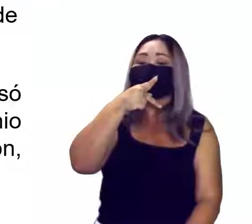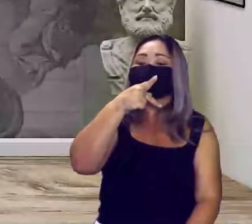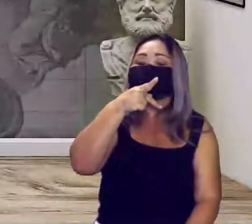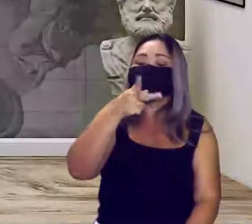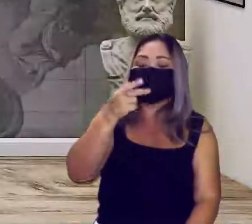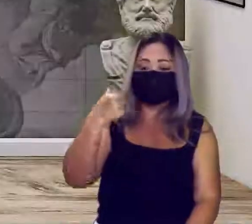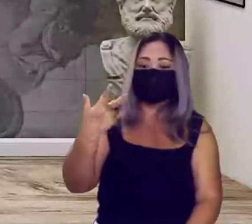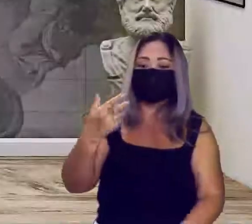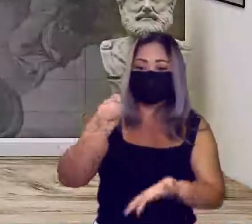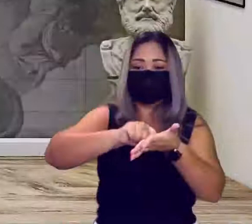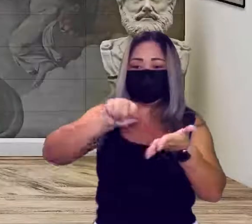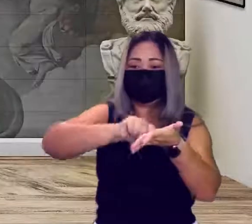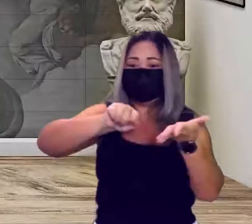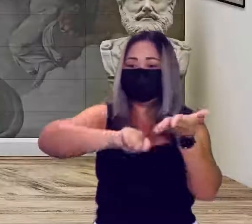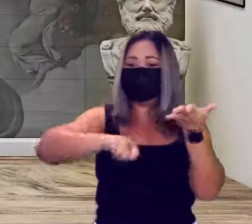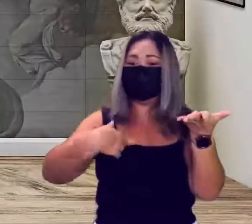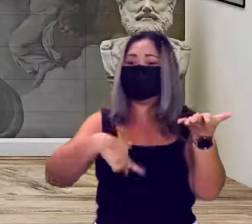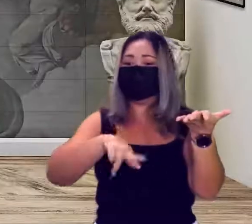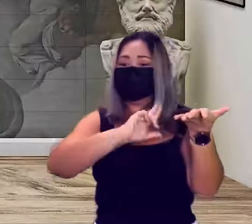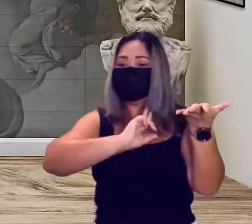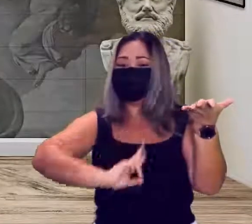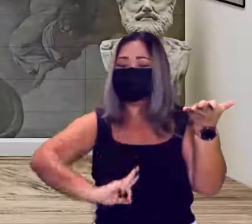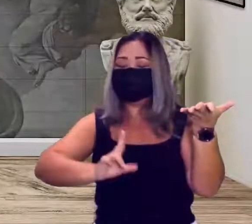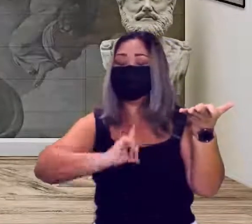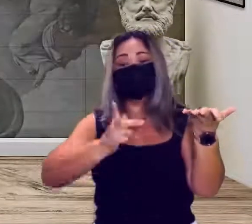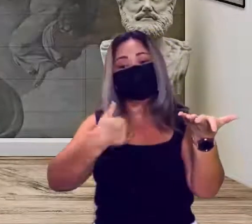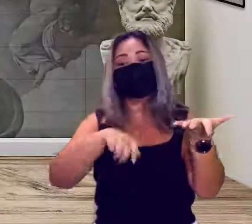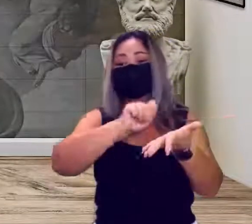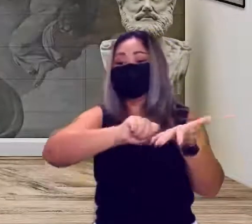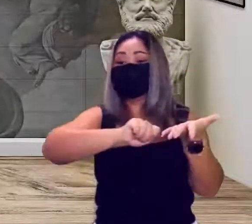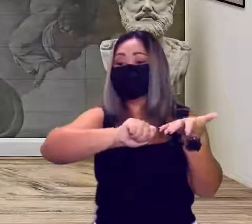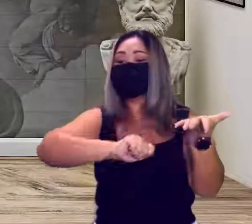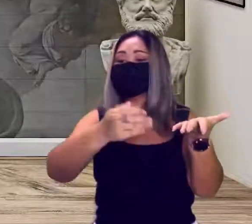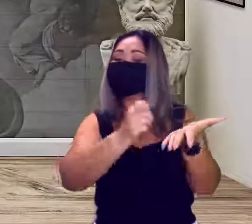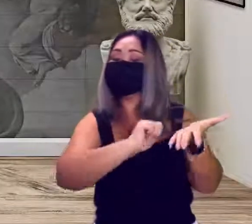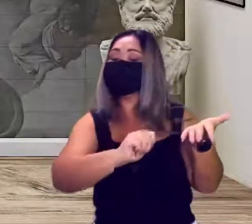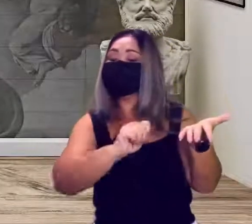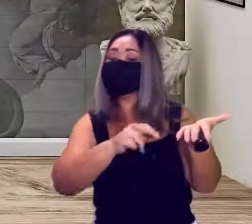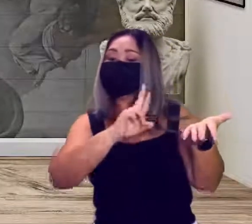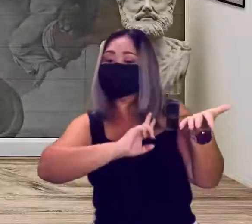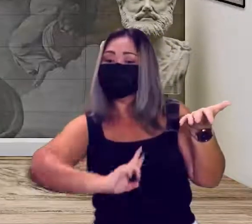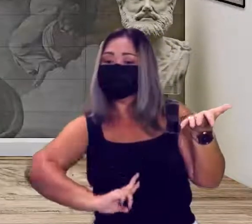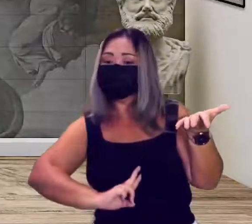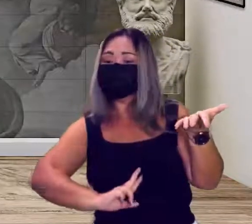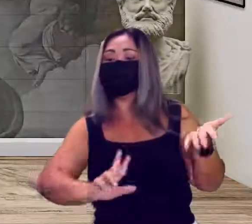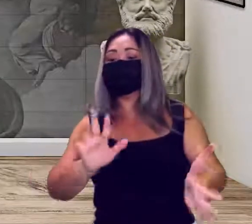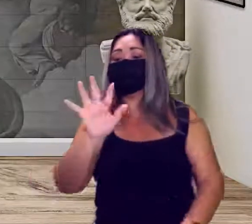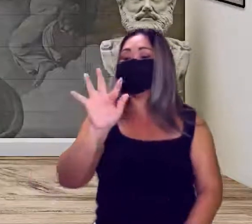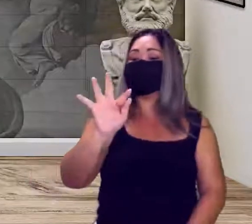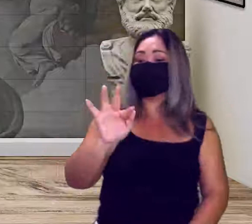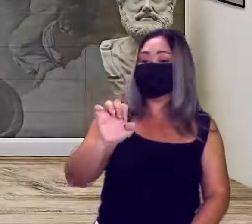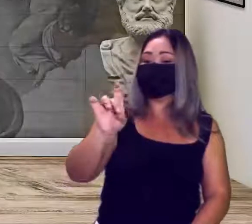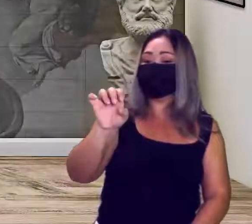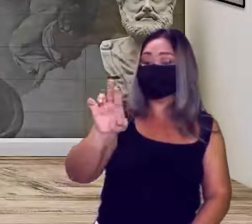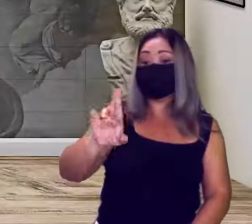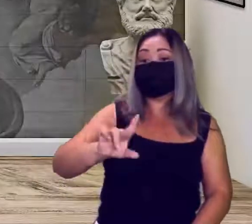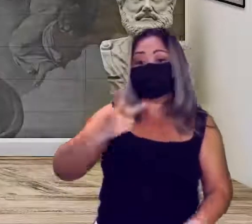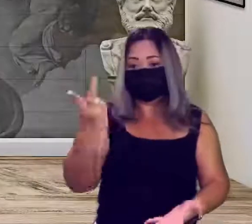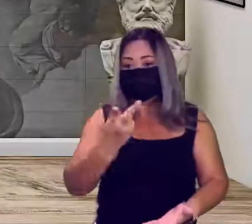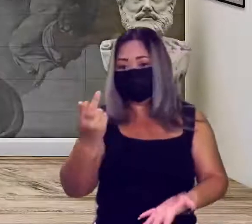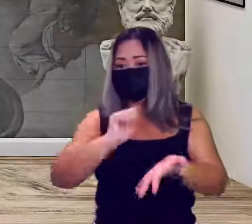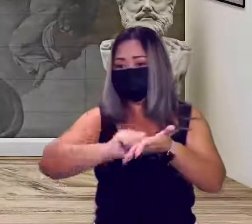na República e também no livro Fédon, na sua obra, República e Fédon, são duas obras de